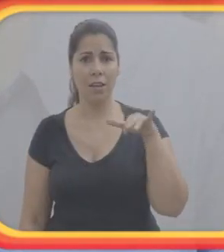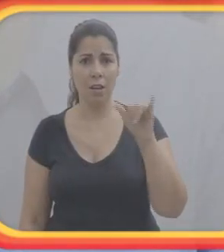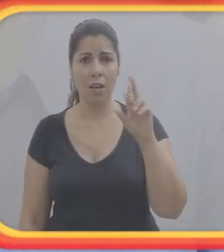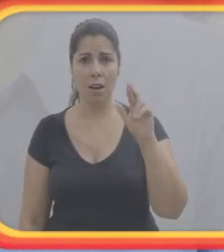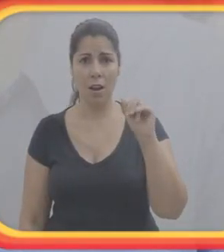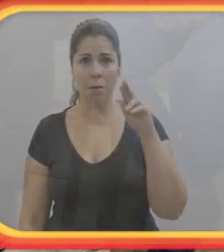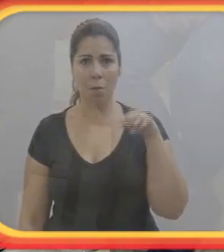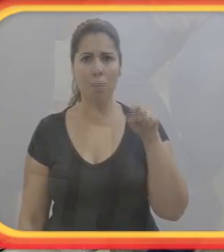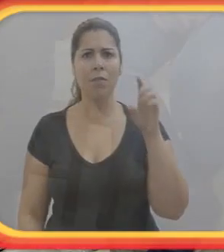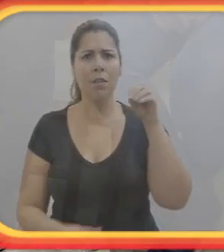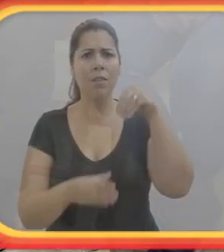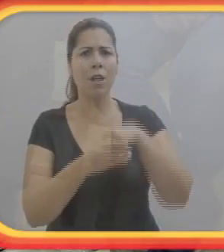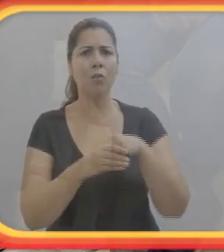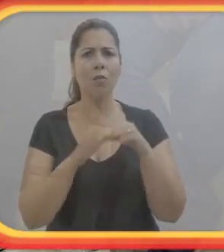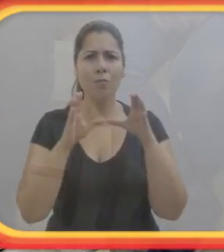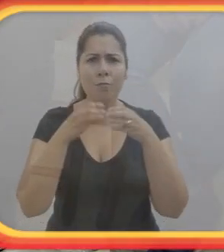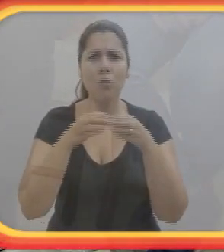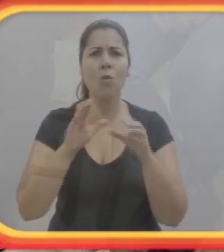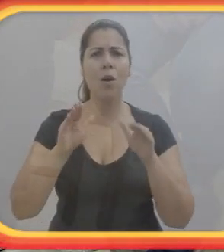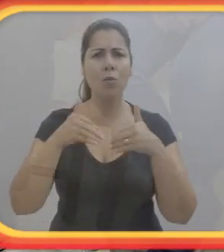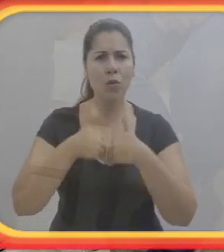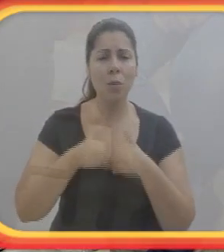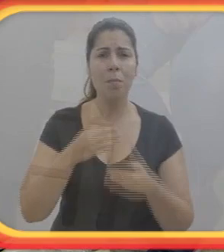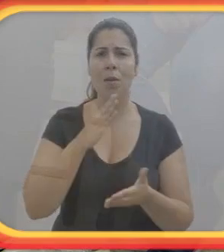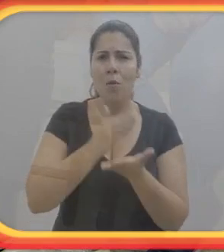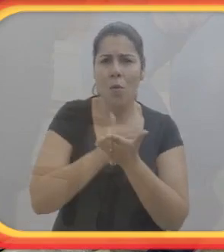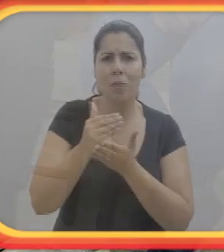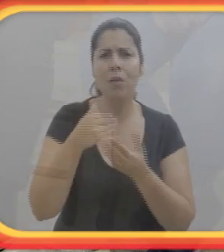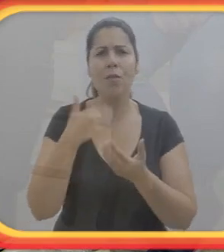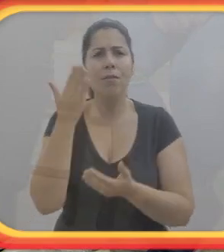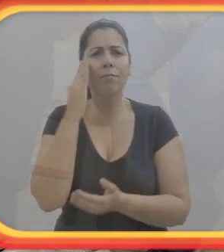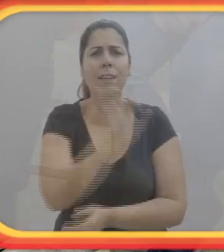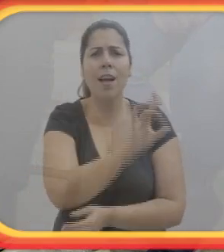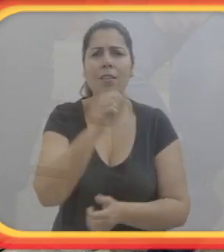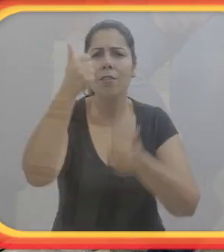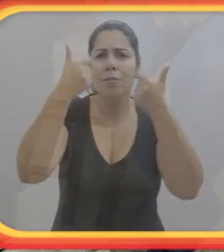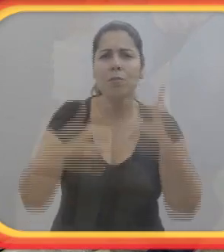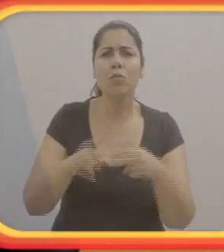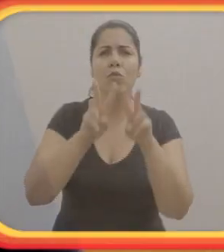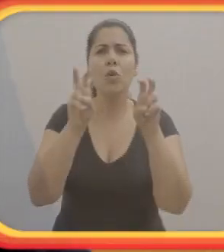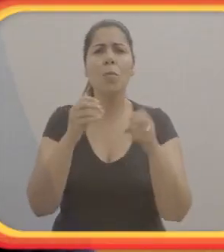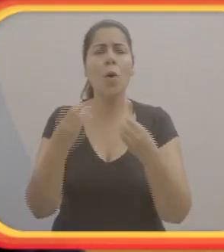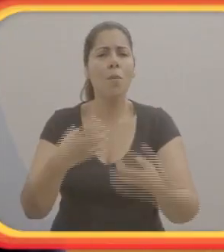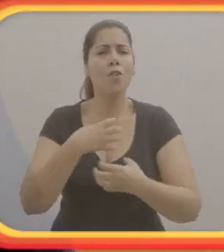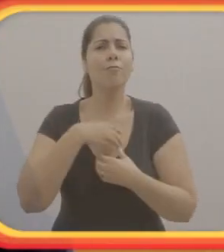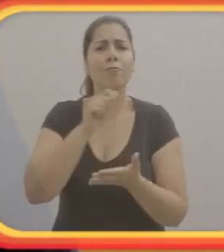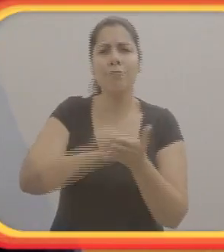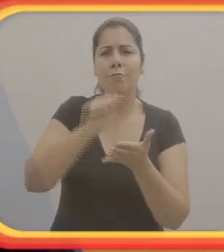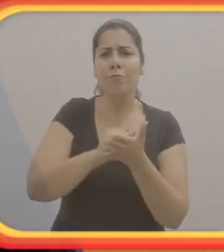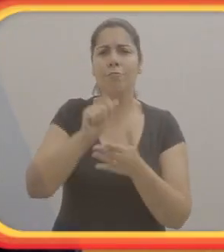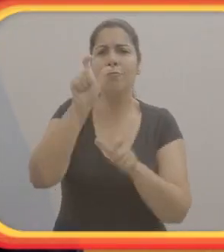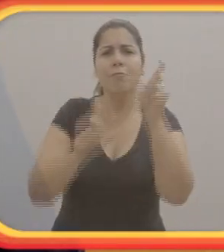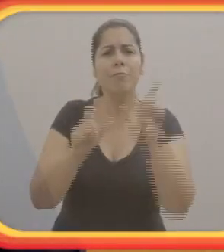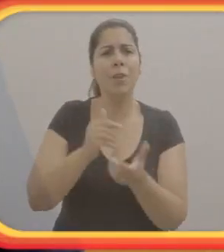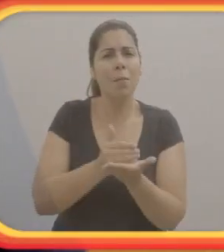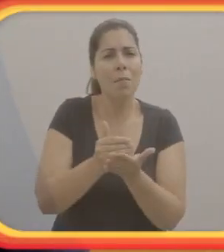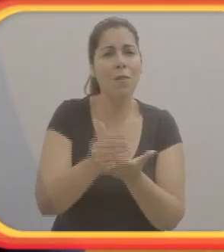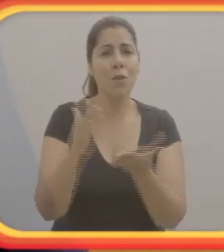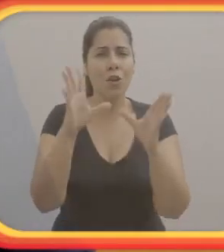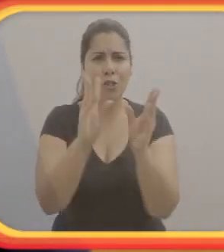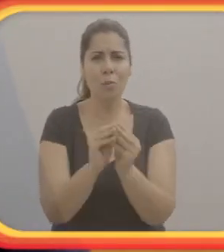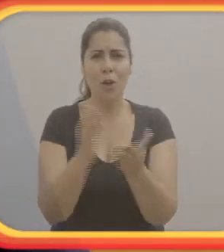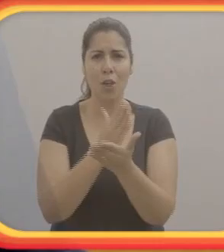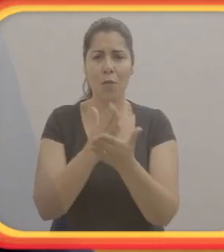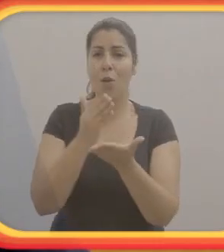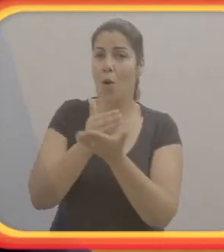que é desenhista e autora do livro Fairy Rainbow e está dentro do espectro do autismo. Para começar, eu queria que cada um de vocês falasse um